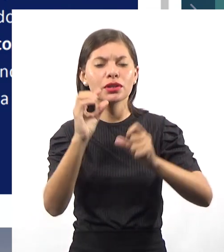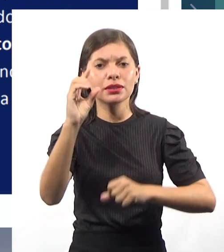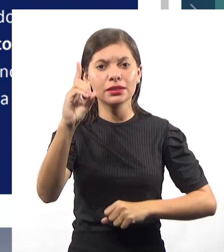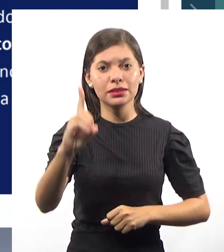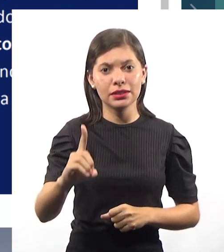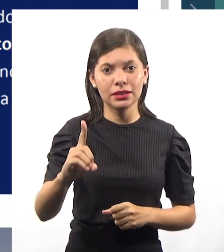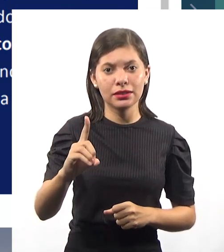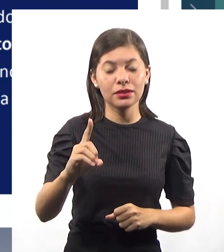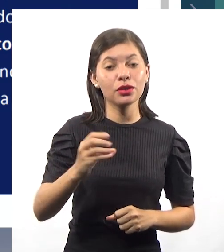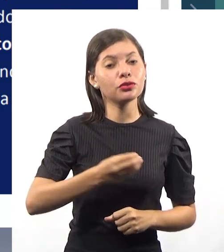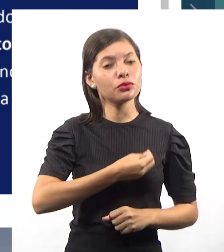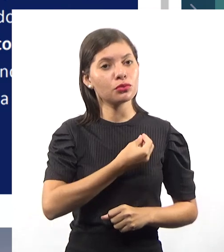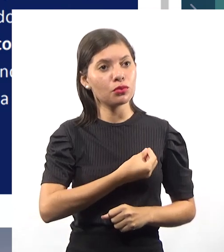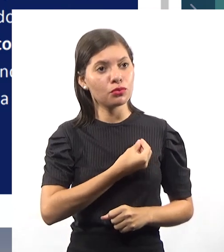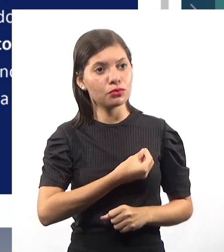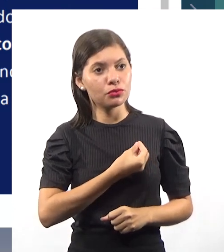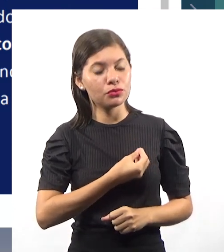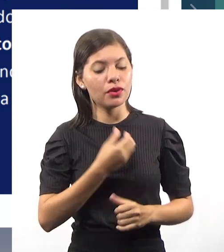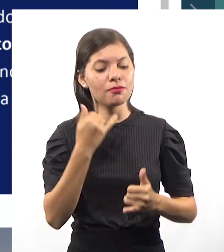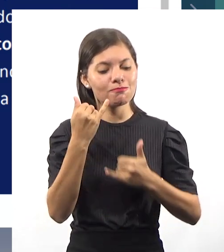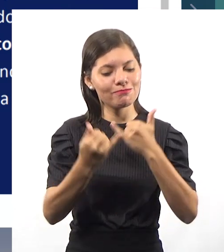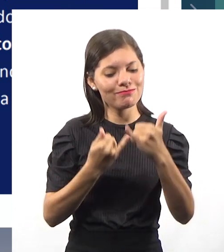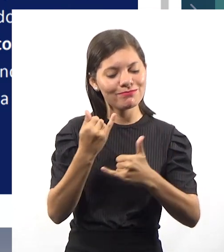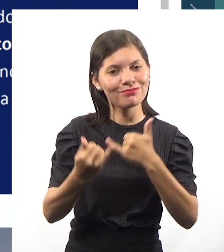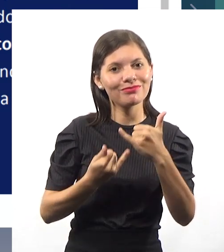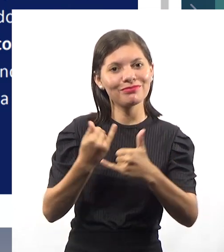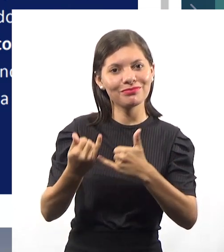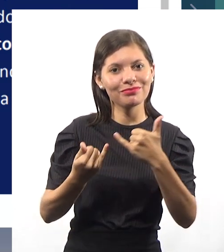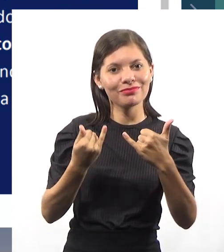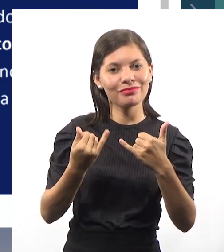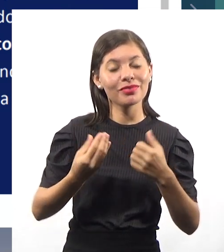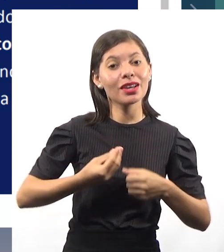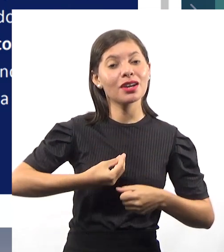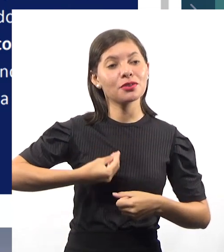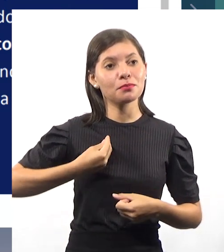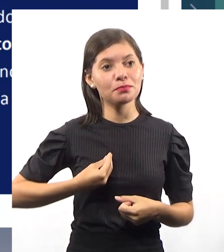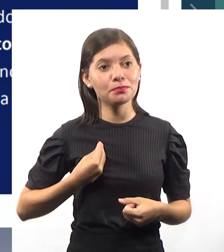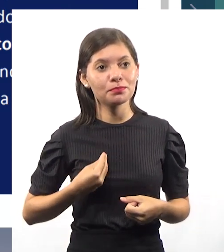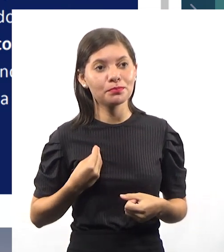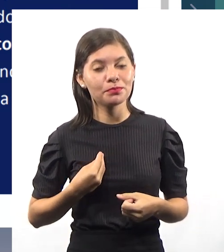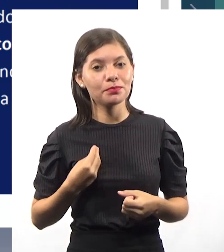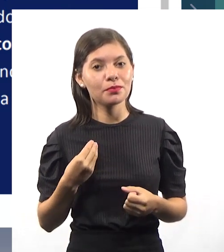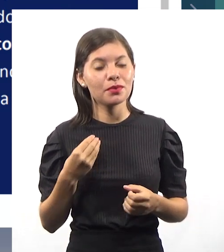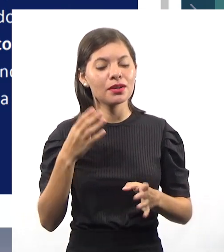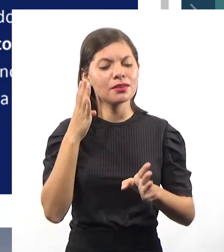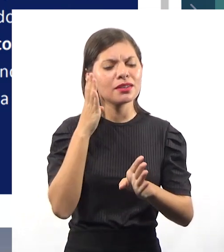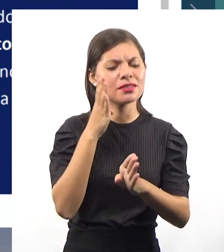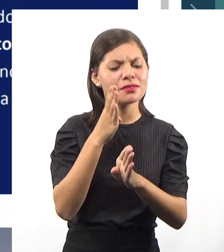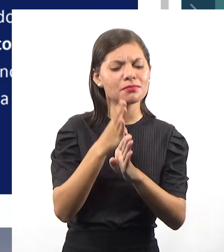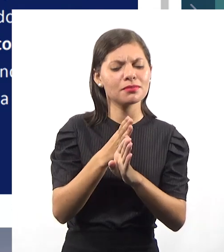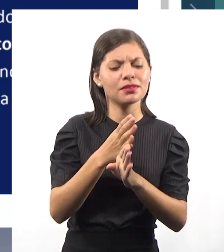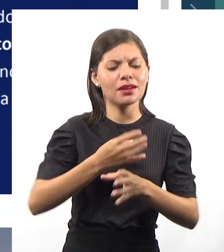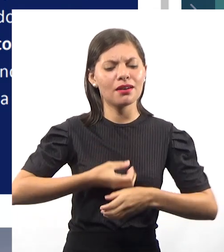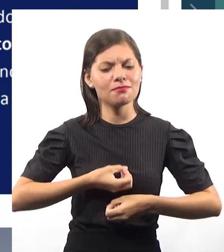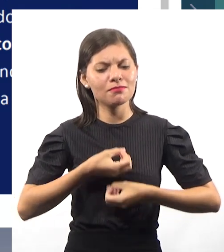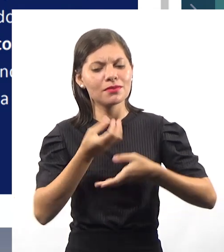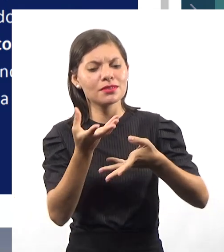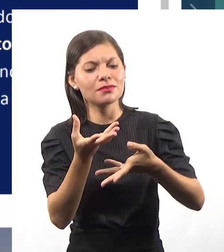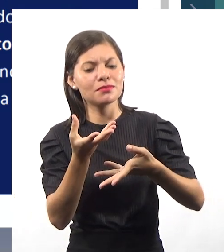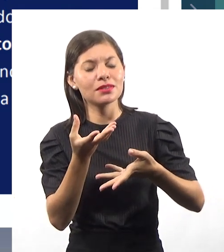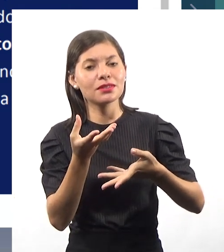são esses direitos? O direito de conviver, de brincar, de participar,